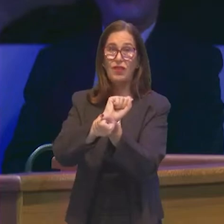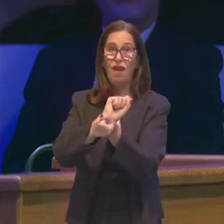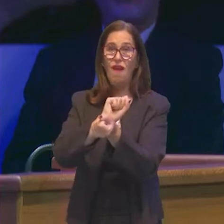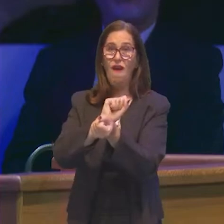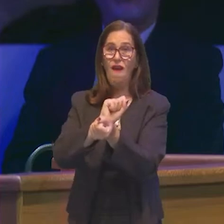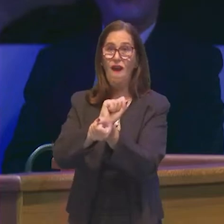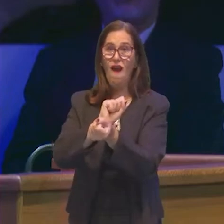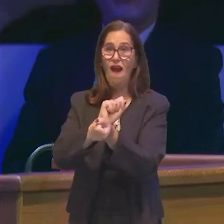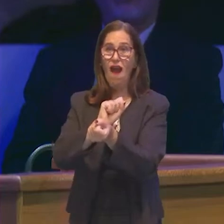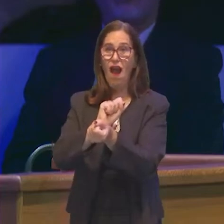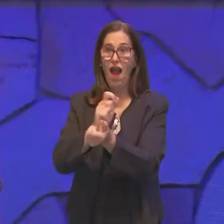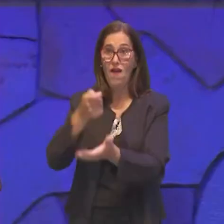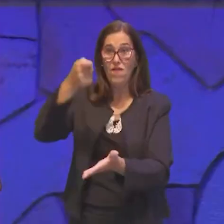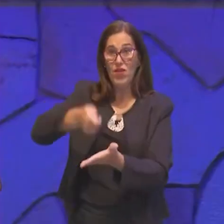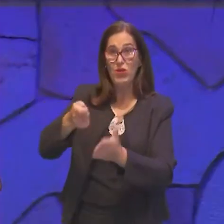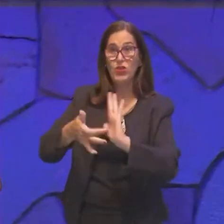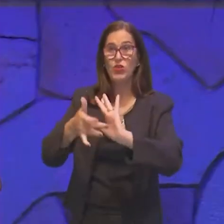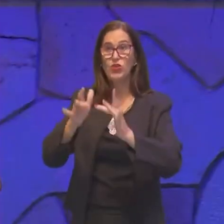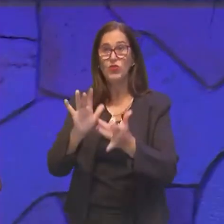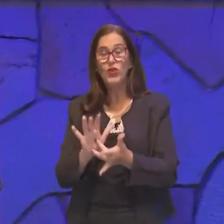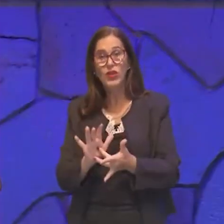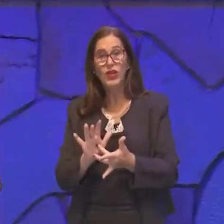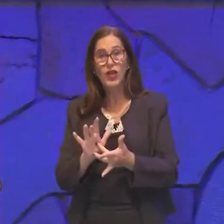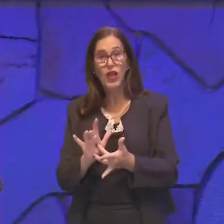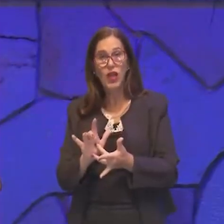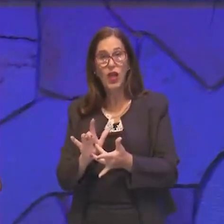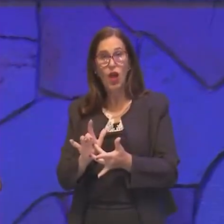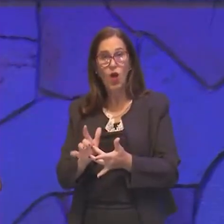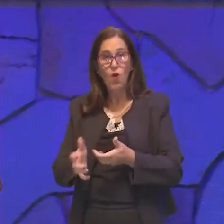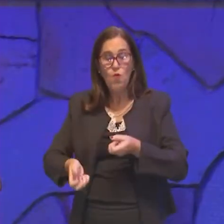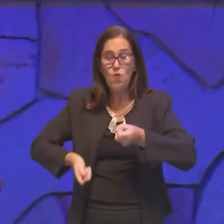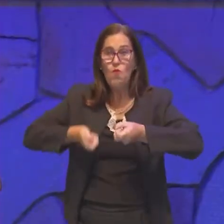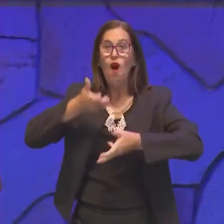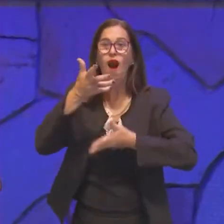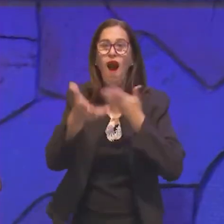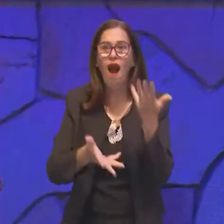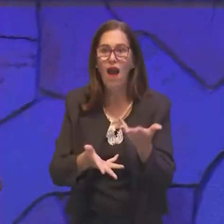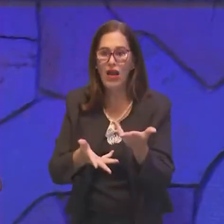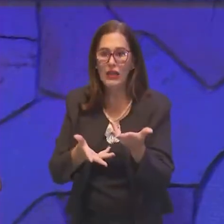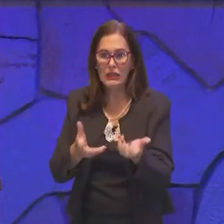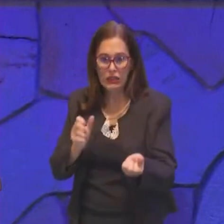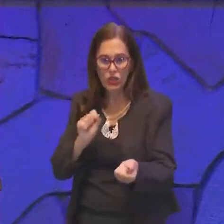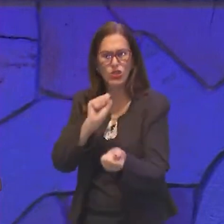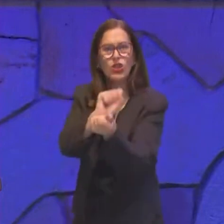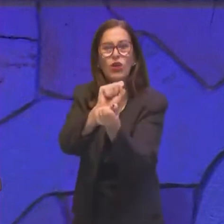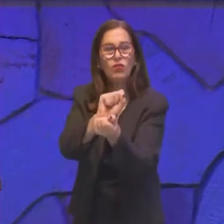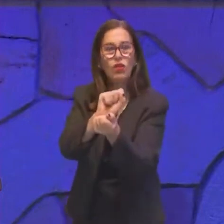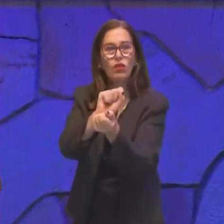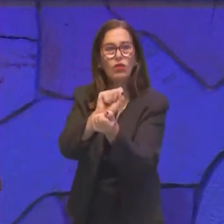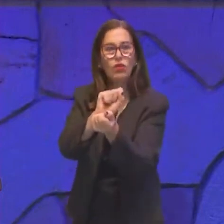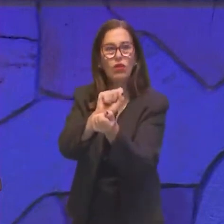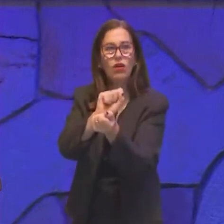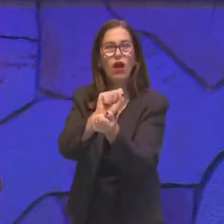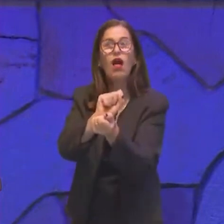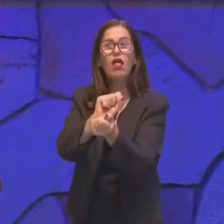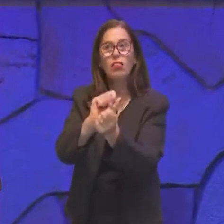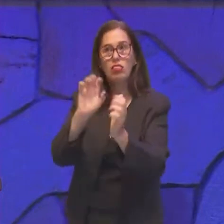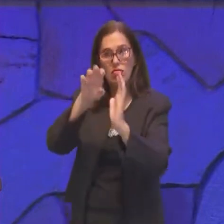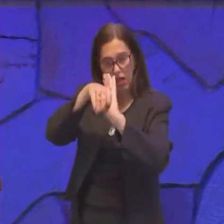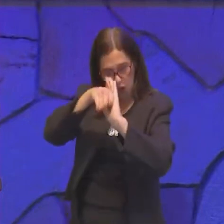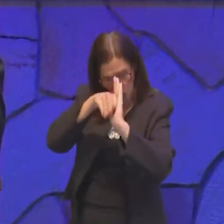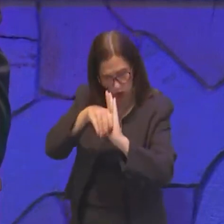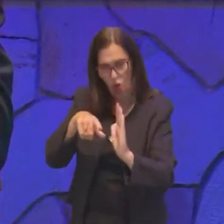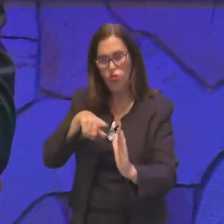A afirmativa dele é uma fala, vamos dizer assim, escravista. Tem como conteúdo e tem